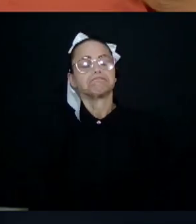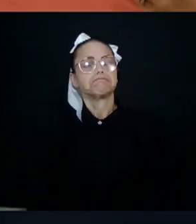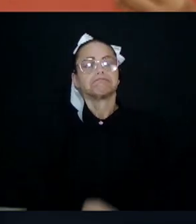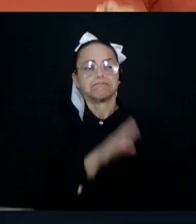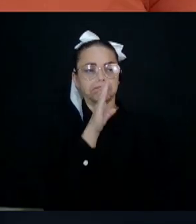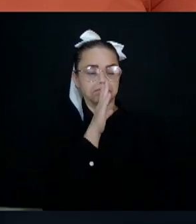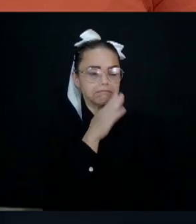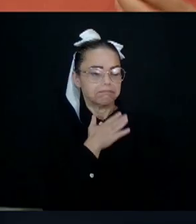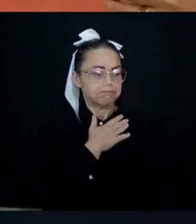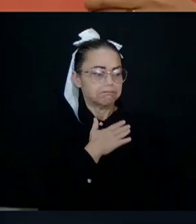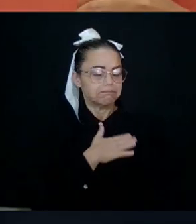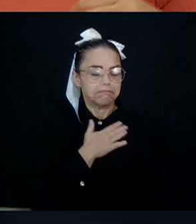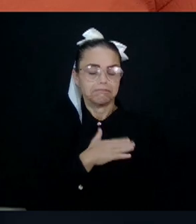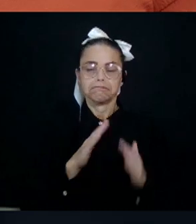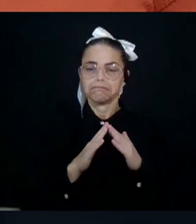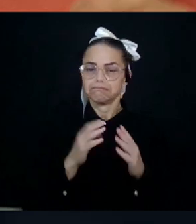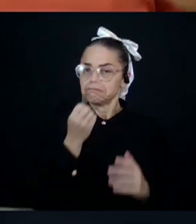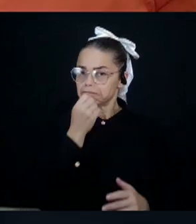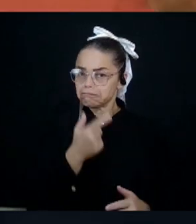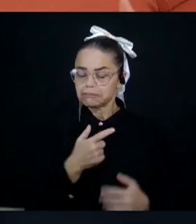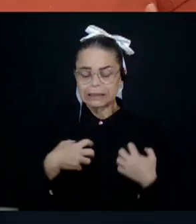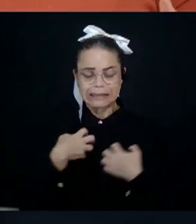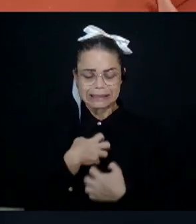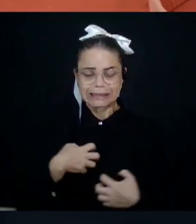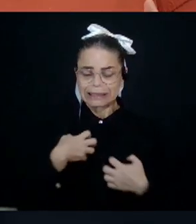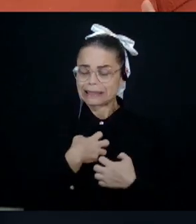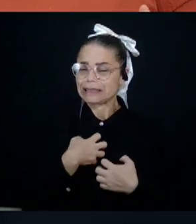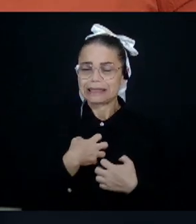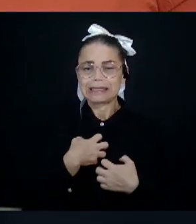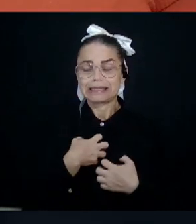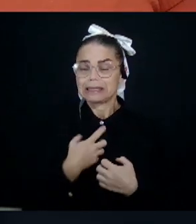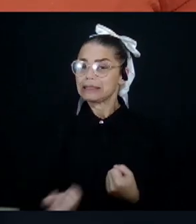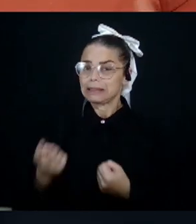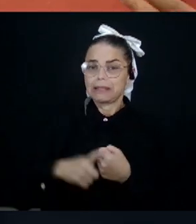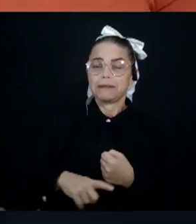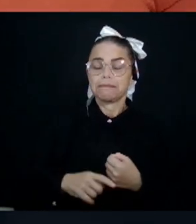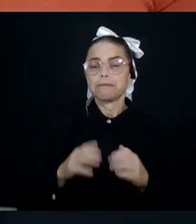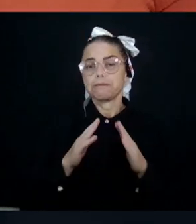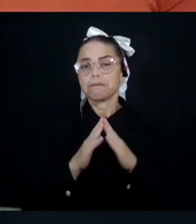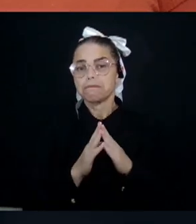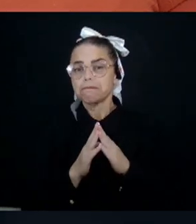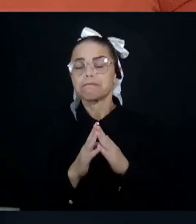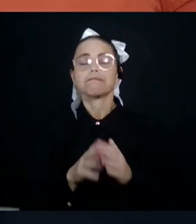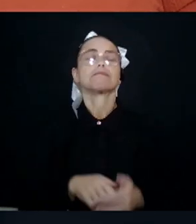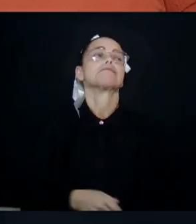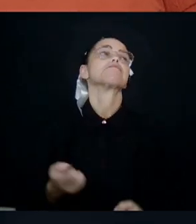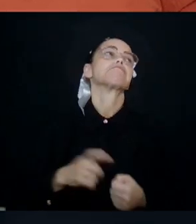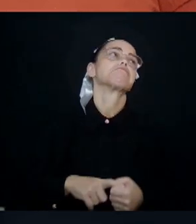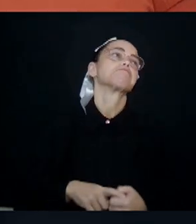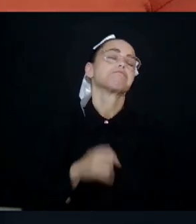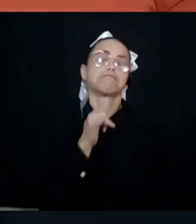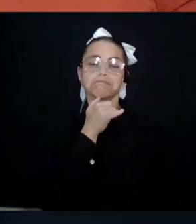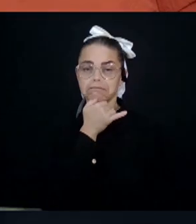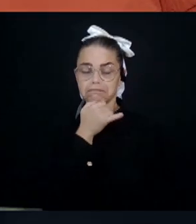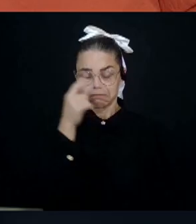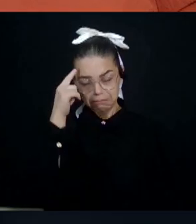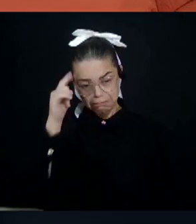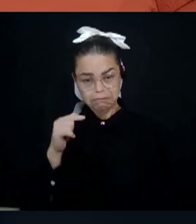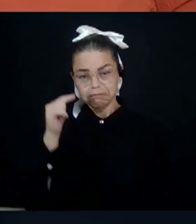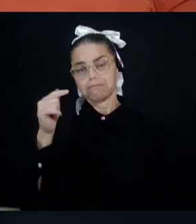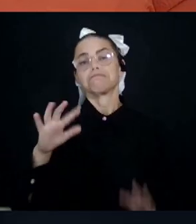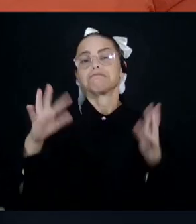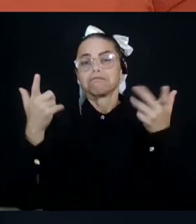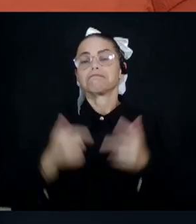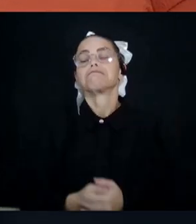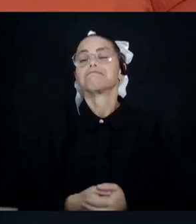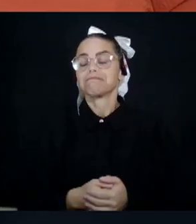Isso te faz bem? Isso te incomoda? Você não vê a hora de voltar para casa? Ou você já volta para casa já pensando no próximo evento que você vai